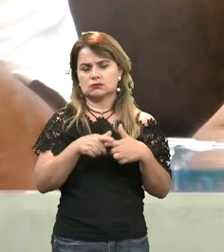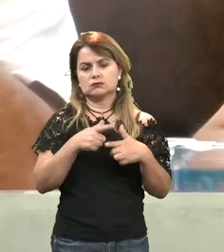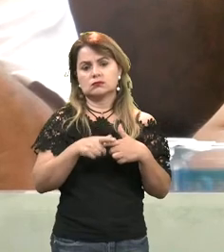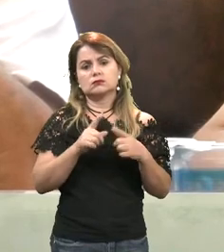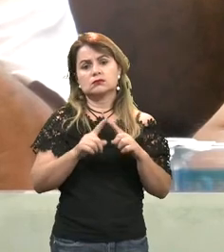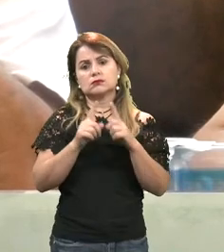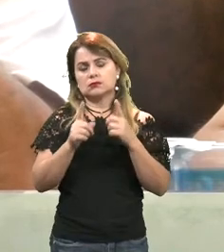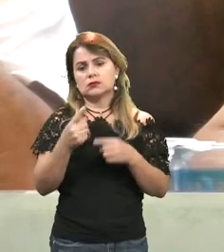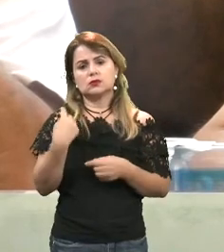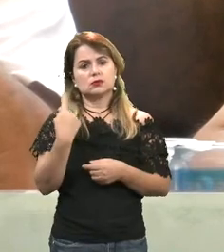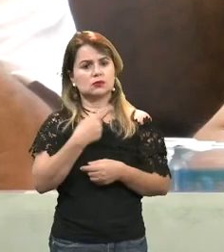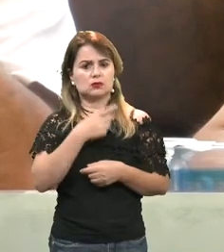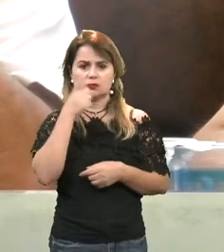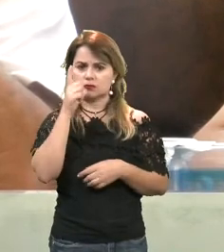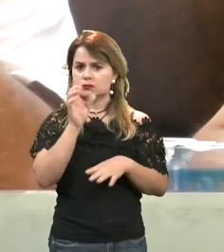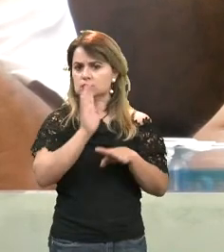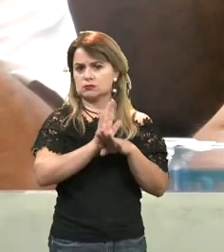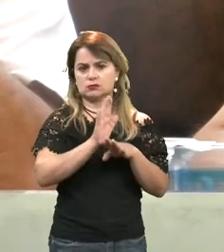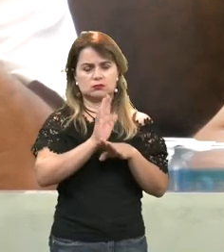oportunidade, Cláudia.